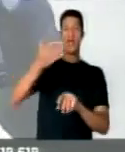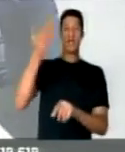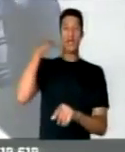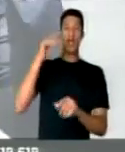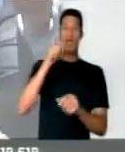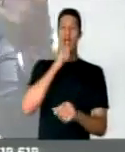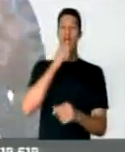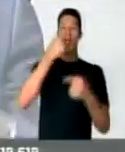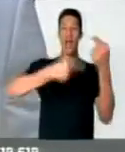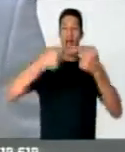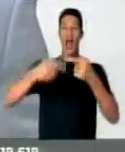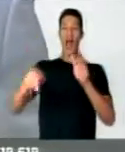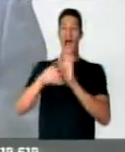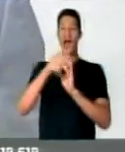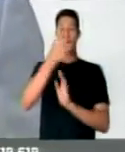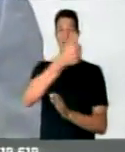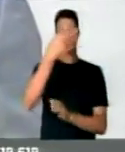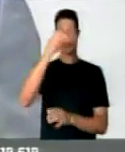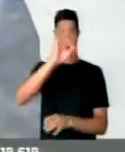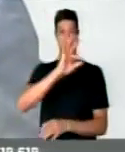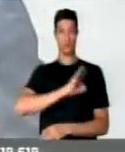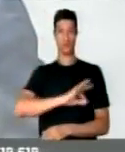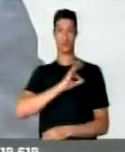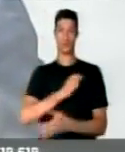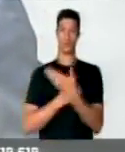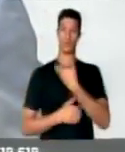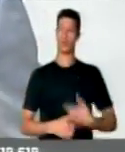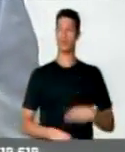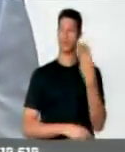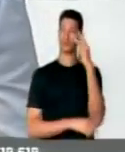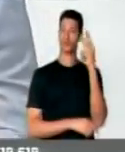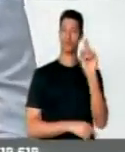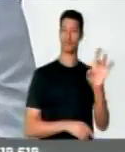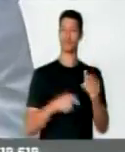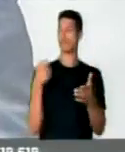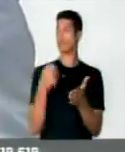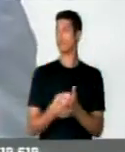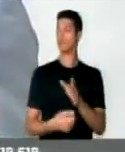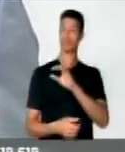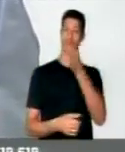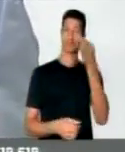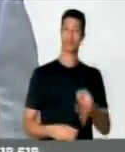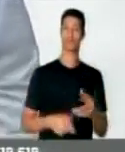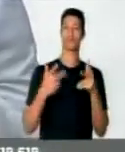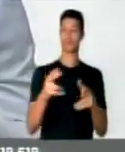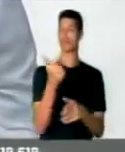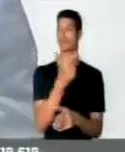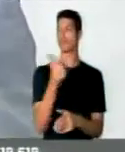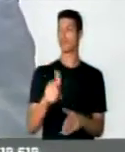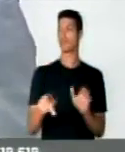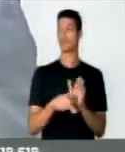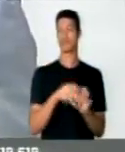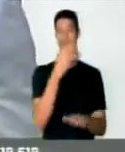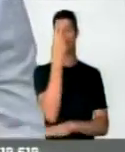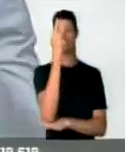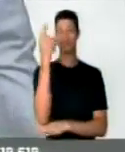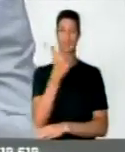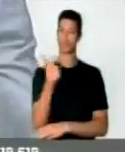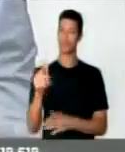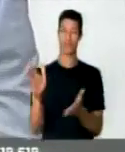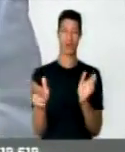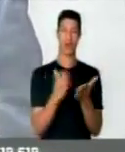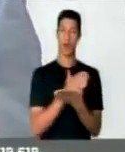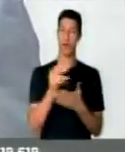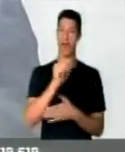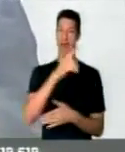estão ainda discutindo pagar o 13º. E o governo do Maranhão não só está pagando em dias, como não tem um canto do Maranhão que não tem alguma